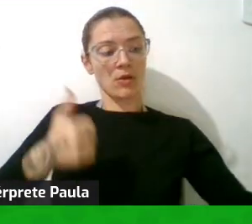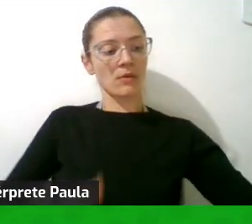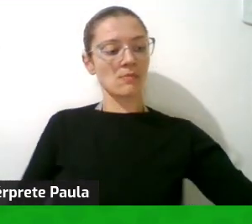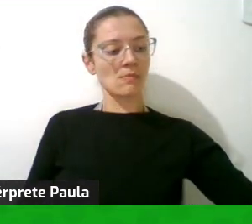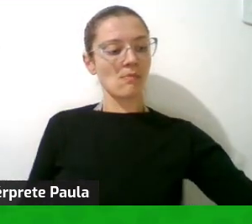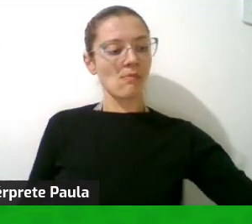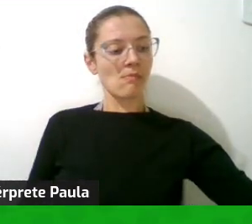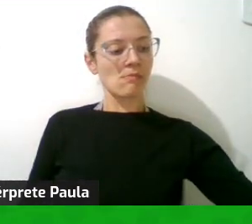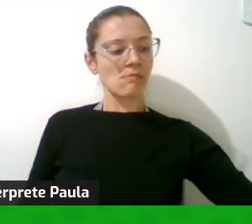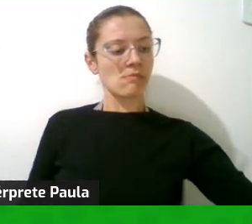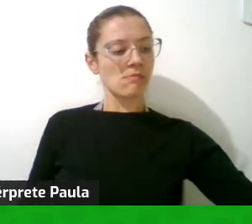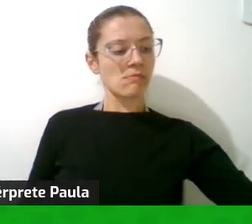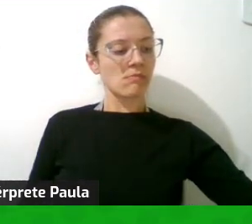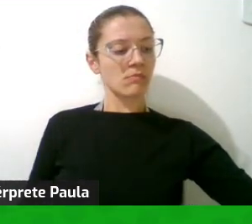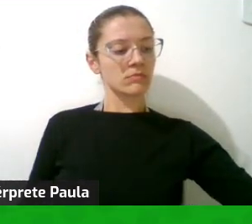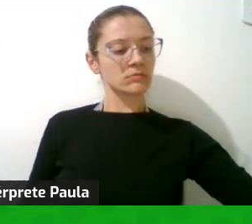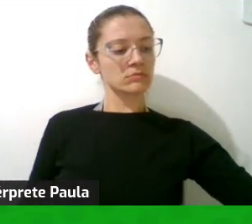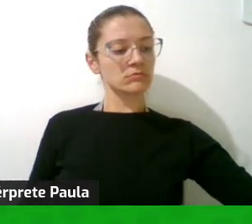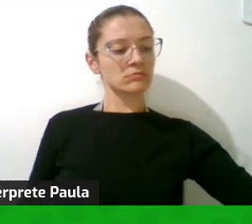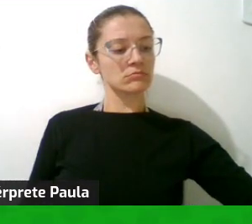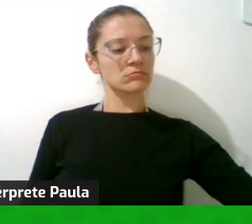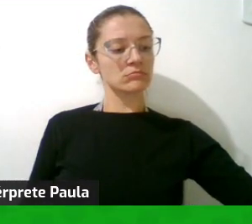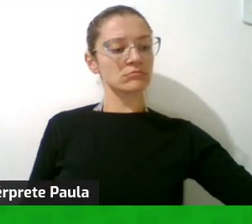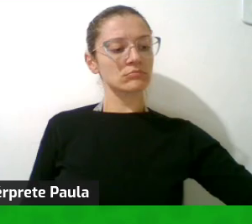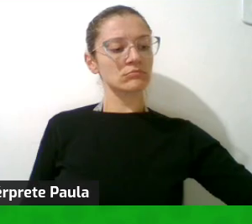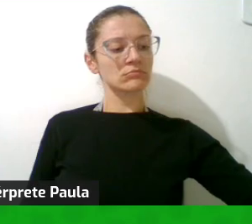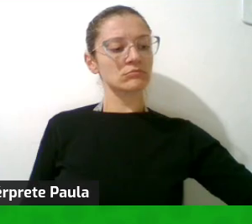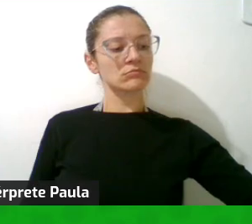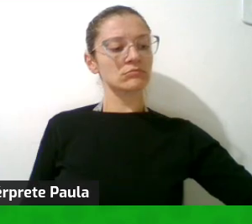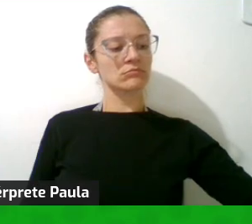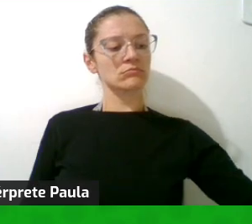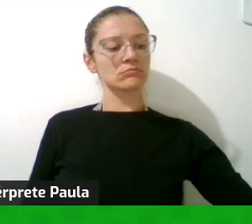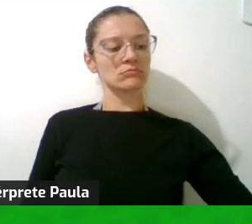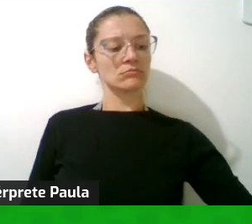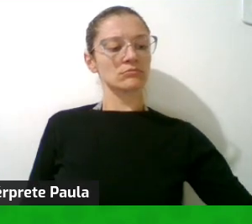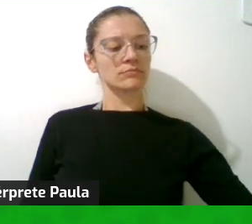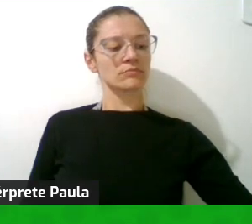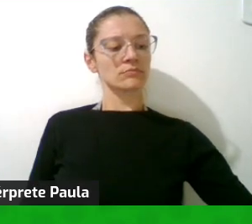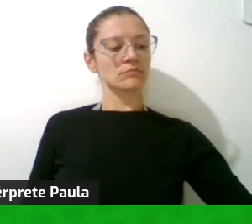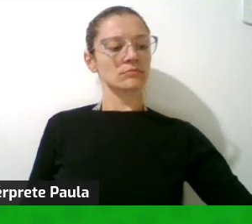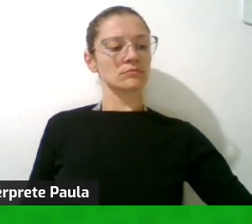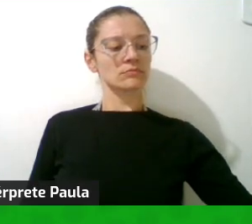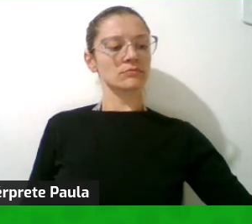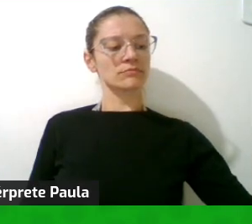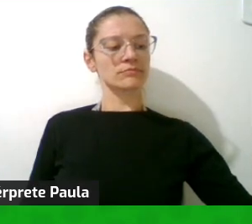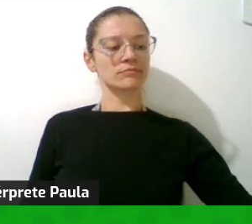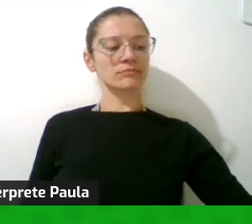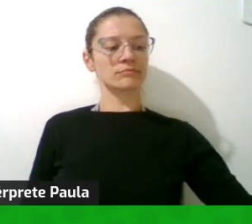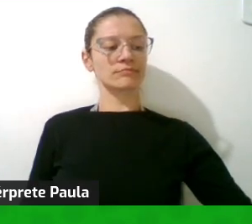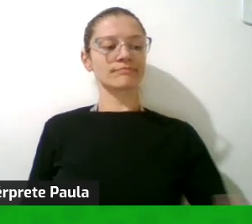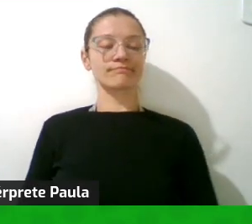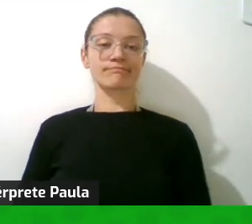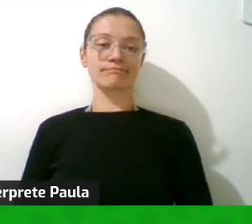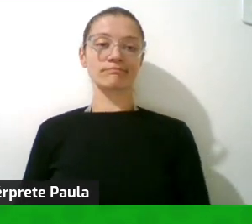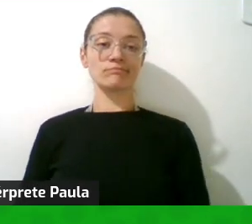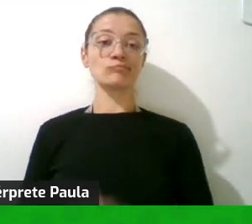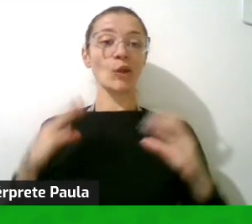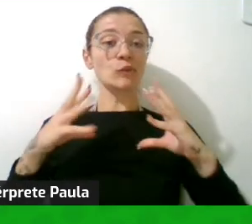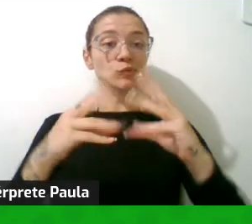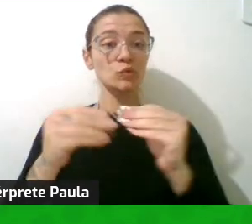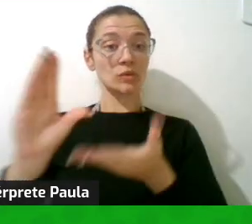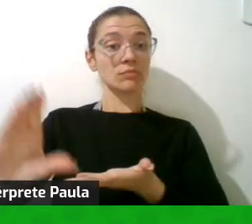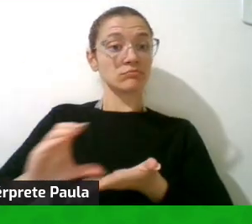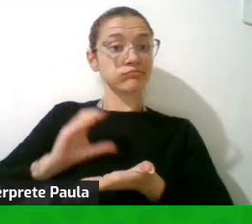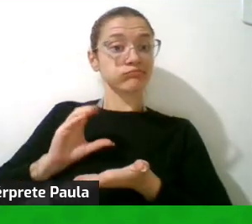E aqui, agora sobre a planilha de finanças. Uma planilha simples ali, né? Que para anotar tudo que entra e sai do seu dinheiro no